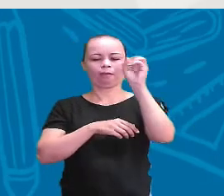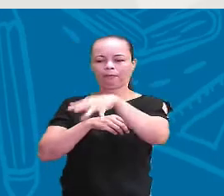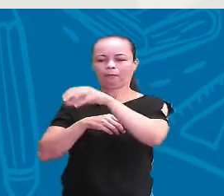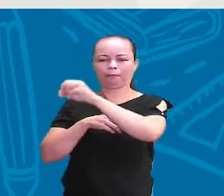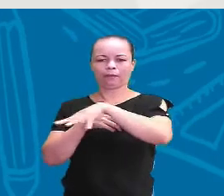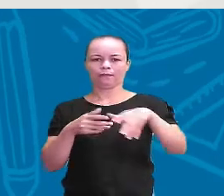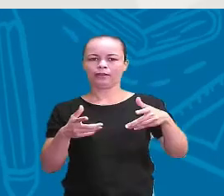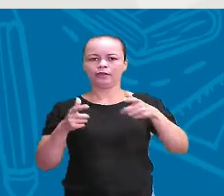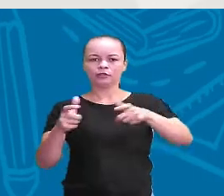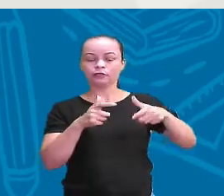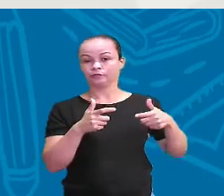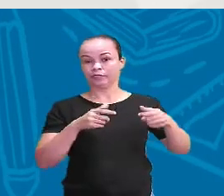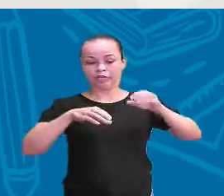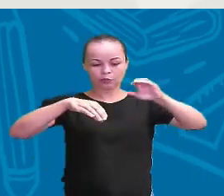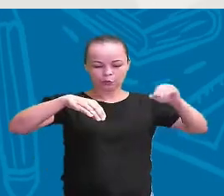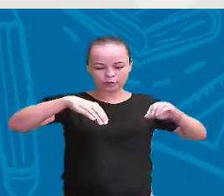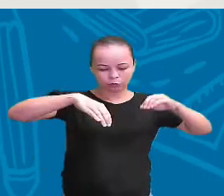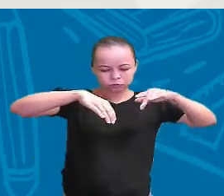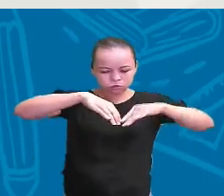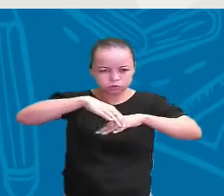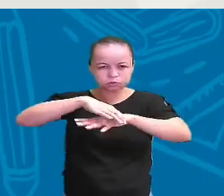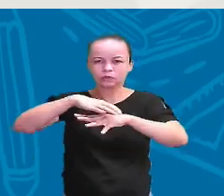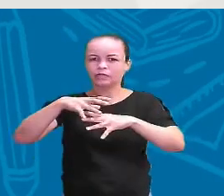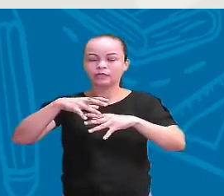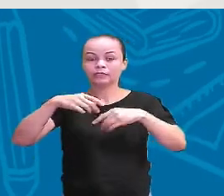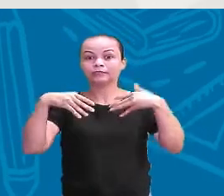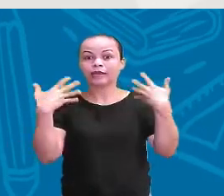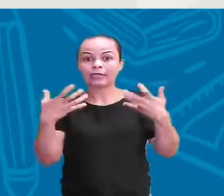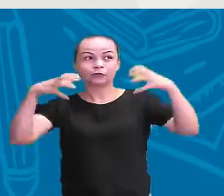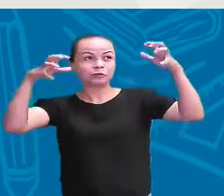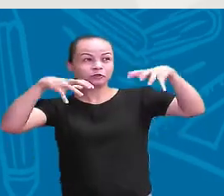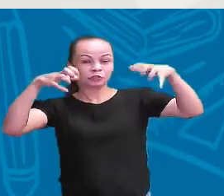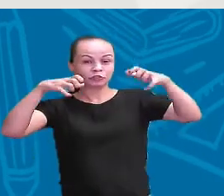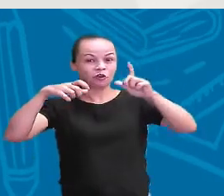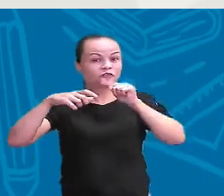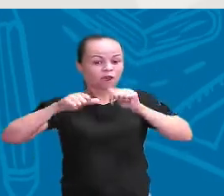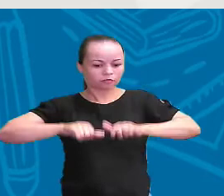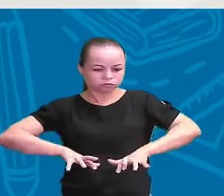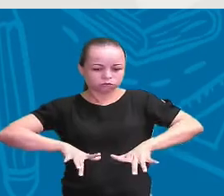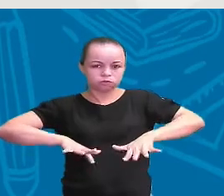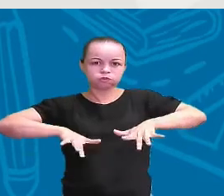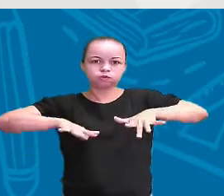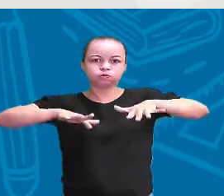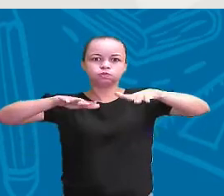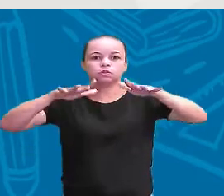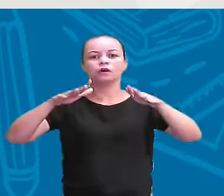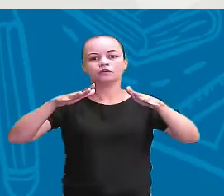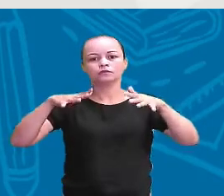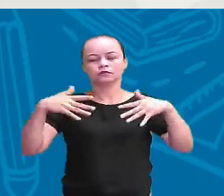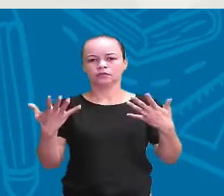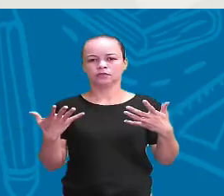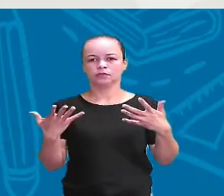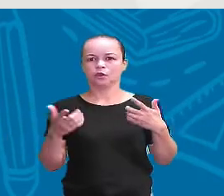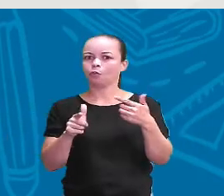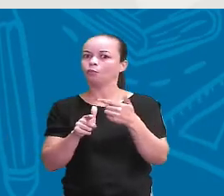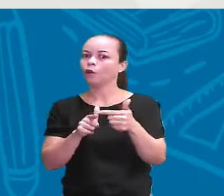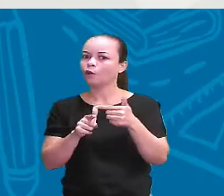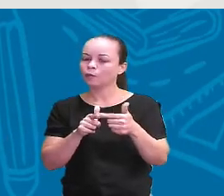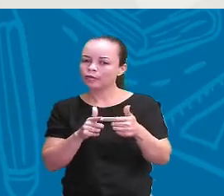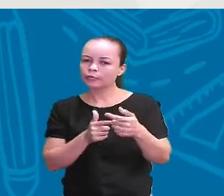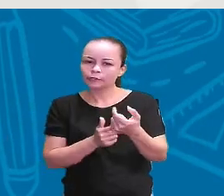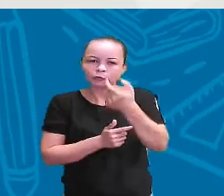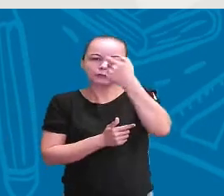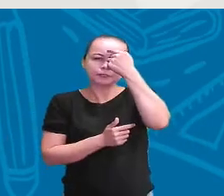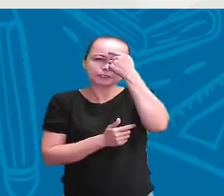as canalhetas, e aí quando chove, entope, dá aquela enchente? Olha o problema quando a gente não tem uma consciência de que a